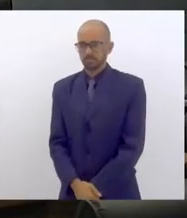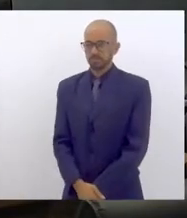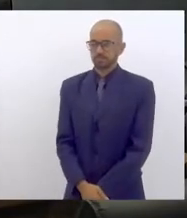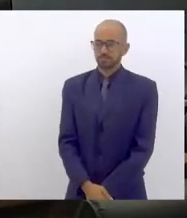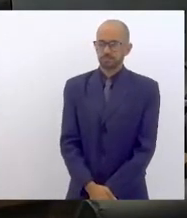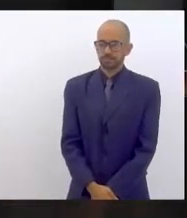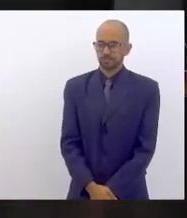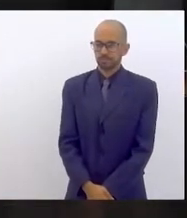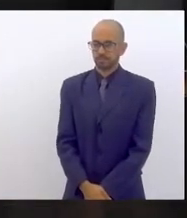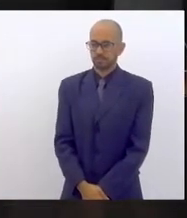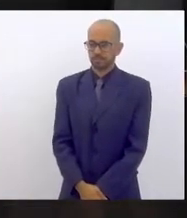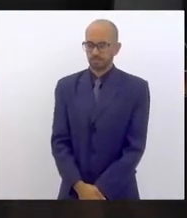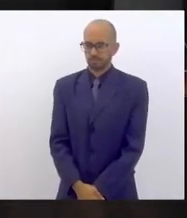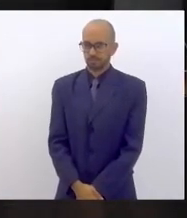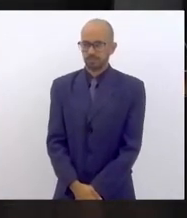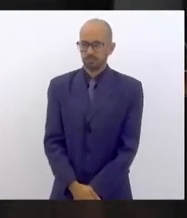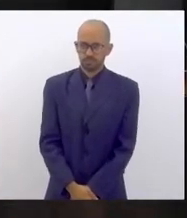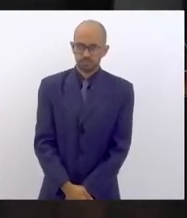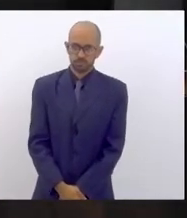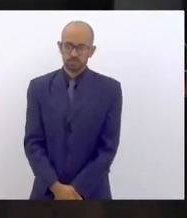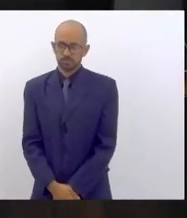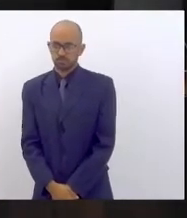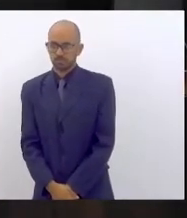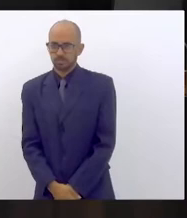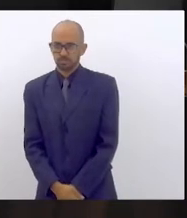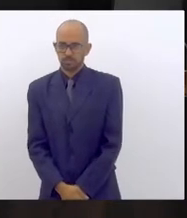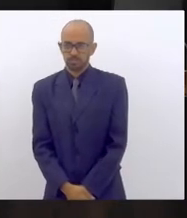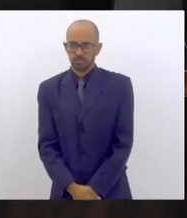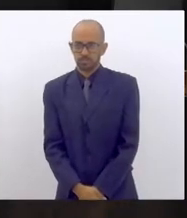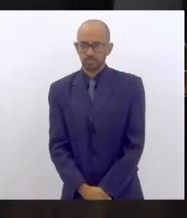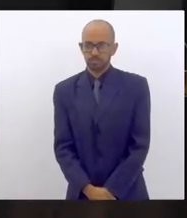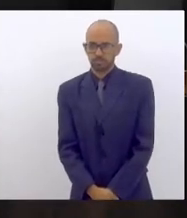O que está na pauta é a votação que caiu o quórum.